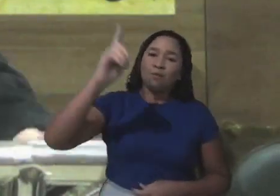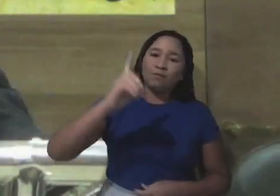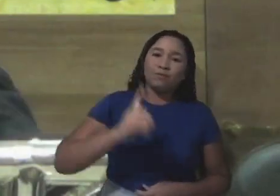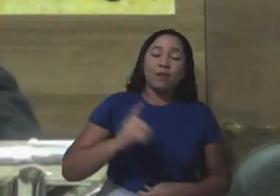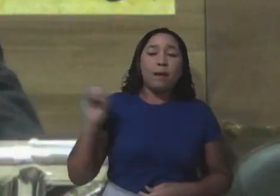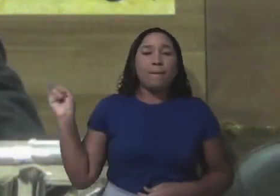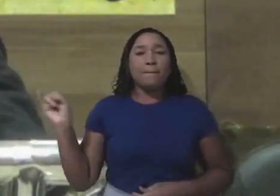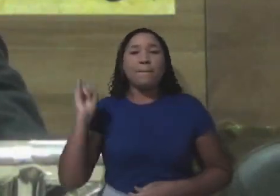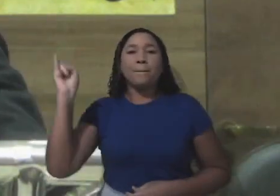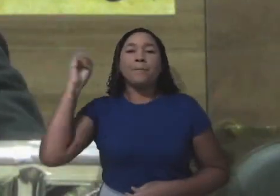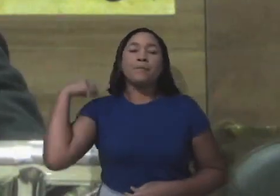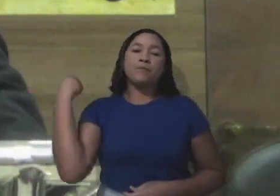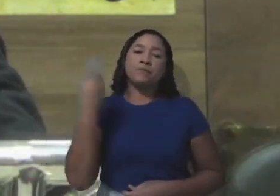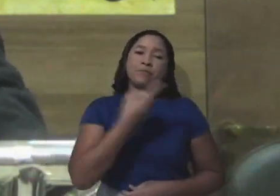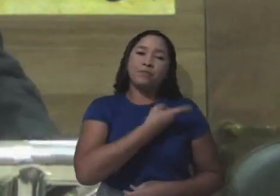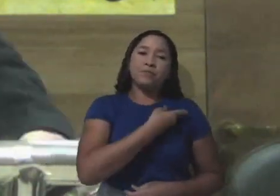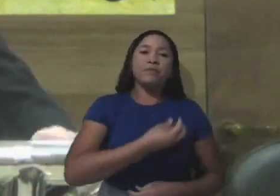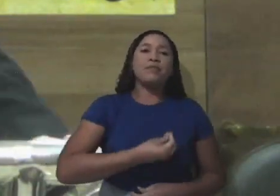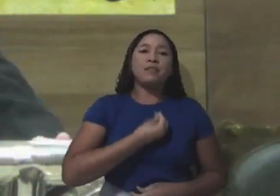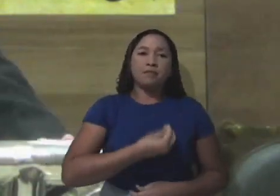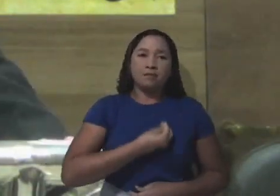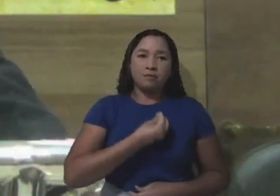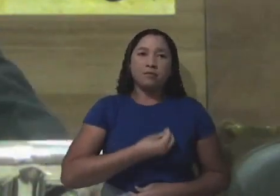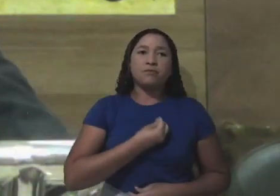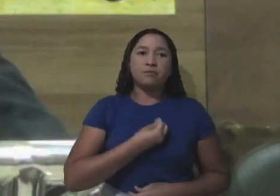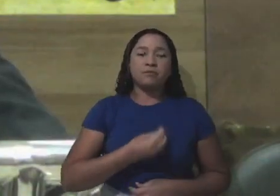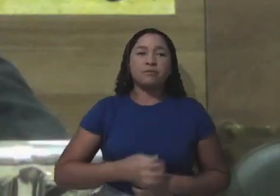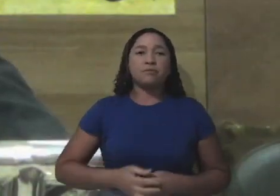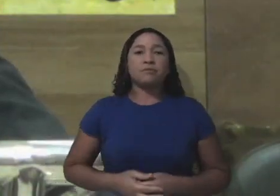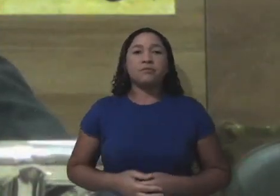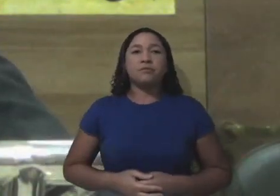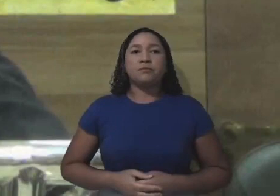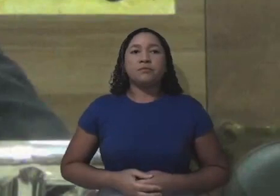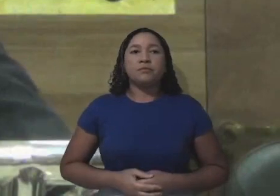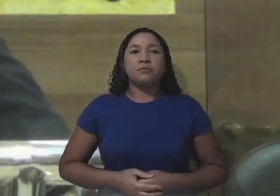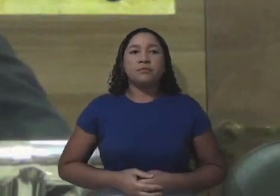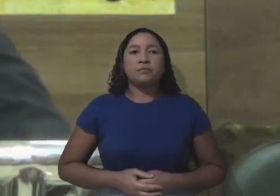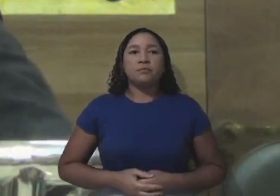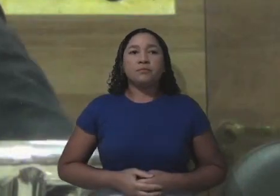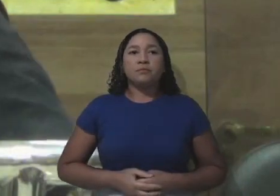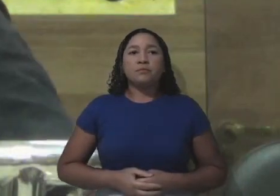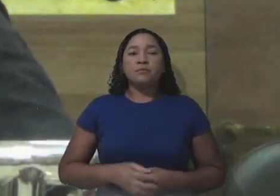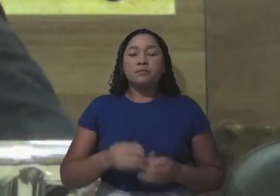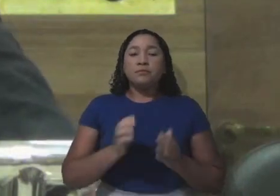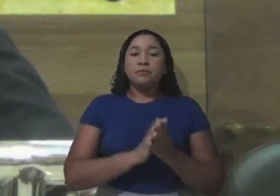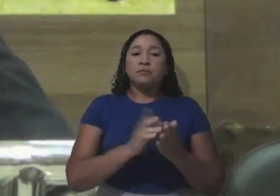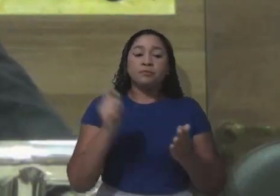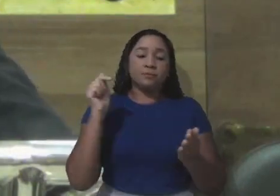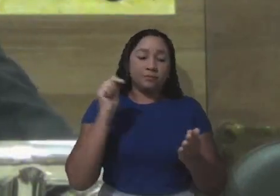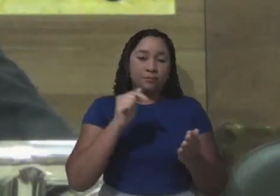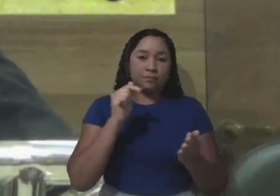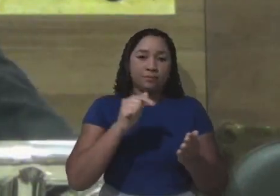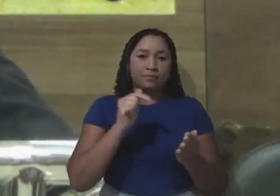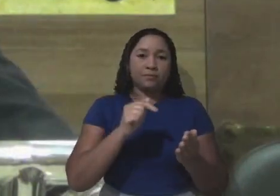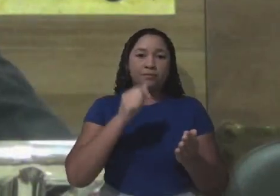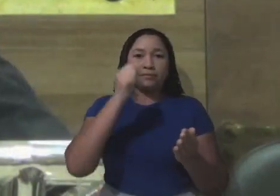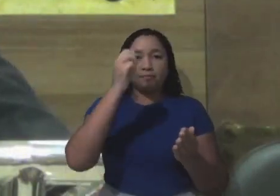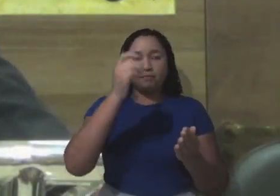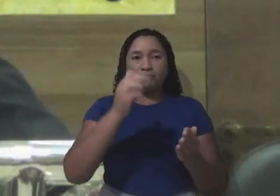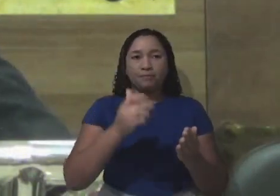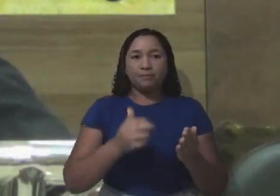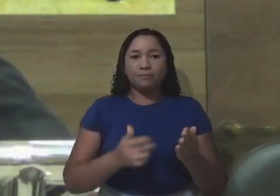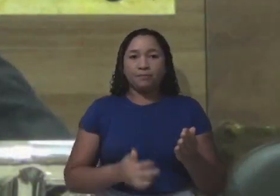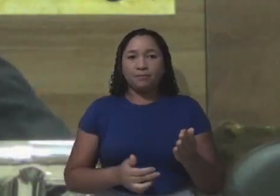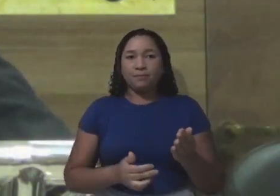nós. Nesta passagem, o apóstolo Paulo escreve aos irmãos de Tessalonicenses, os